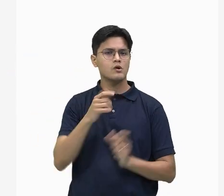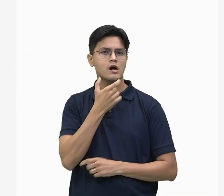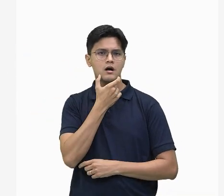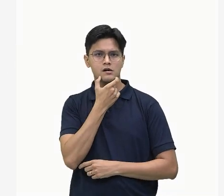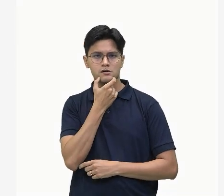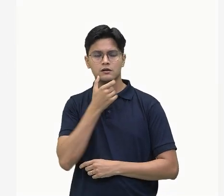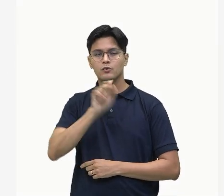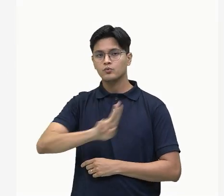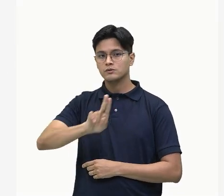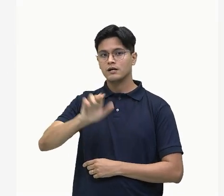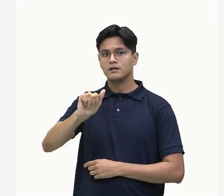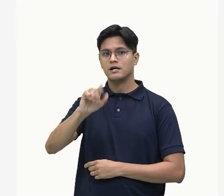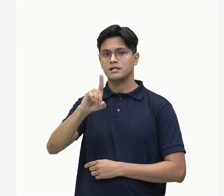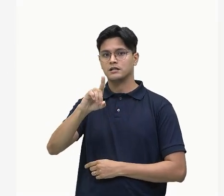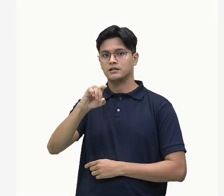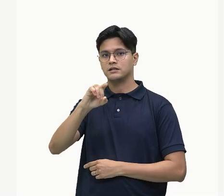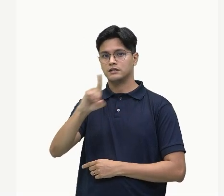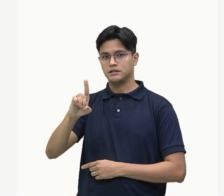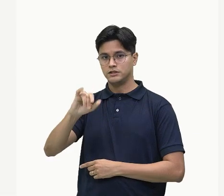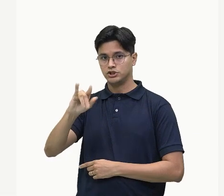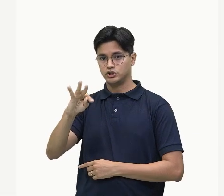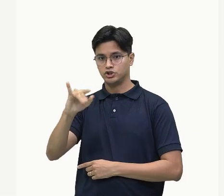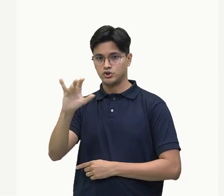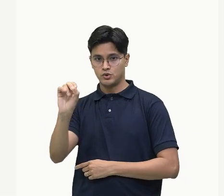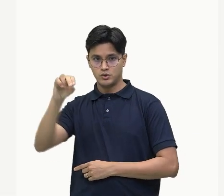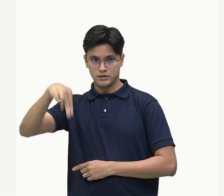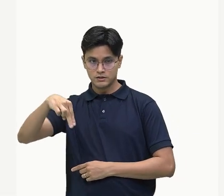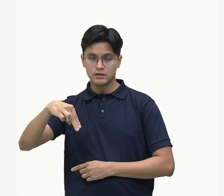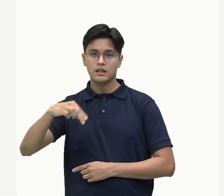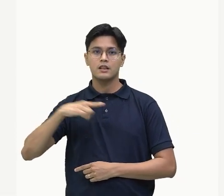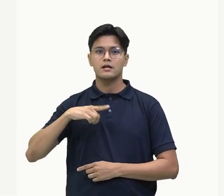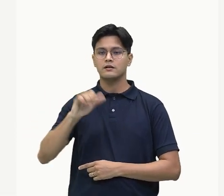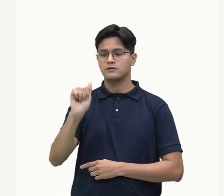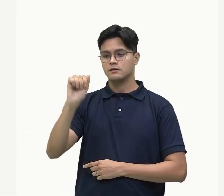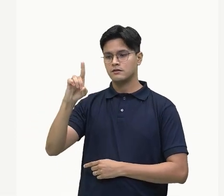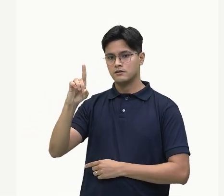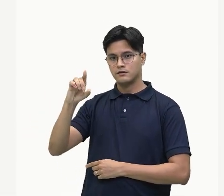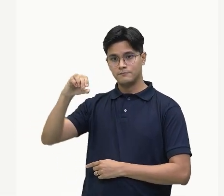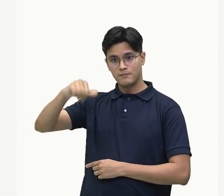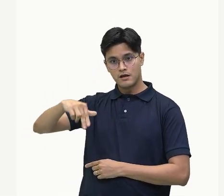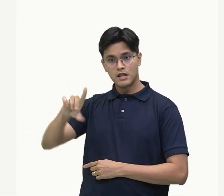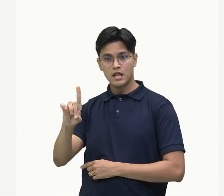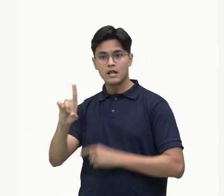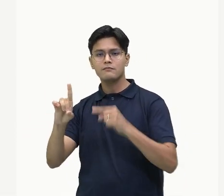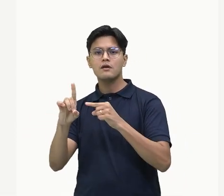mais utilizada, tá? Significa e, é o equivalente ao e da língua portuguesa, tá?